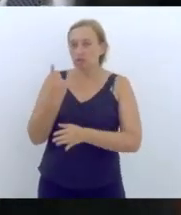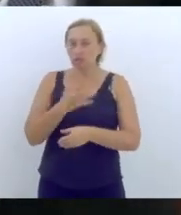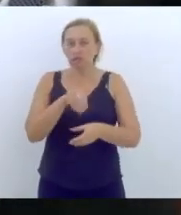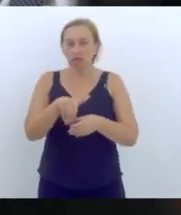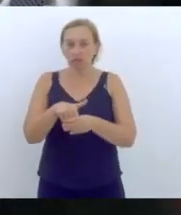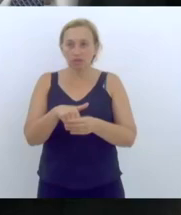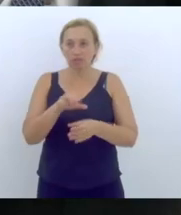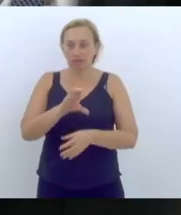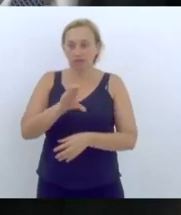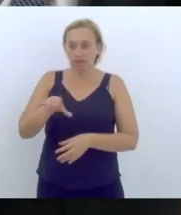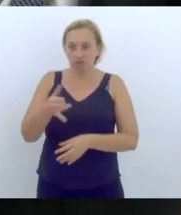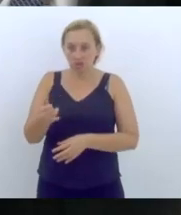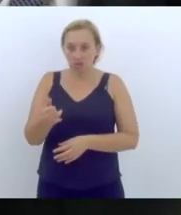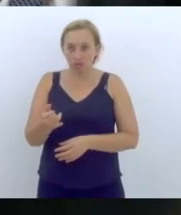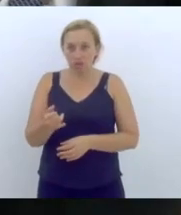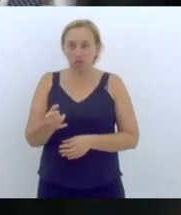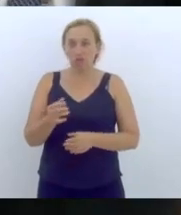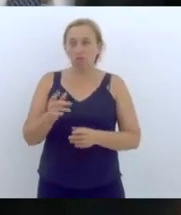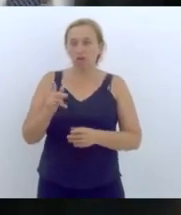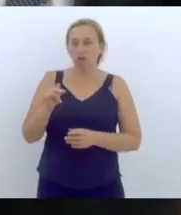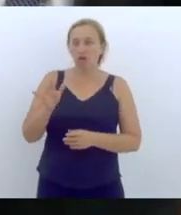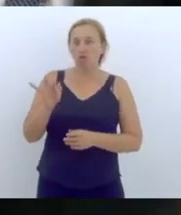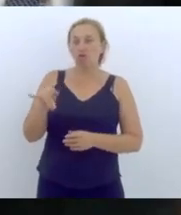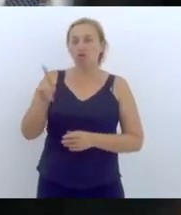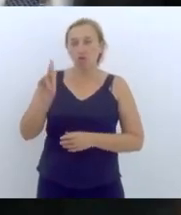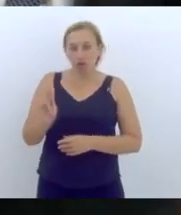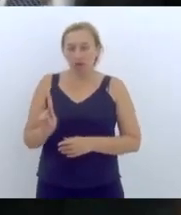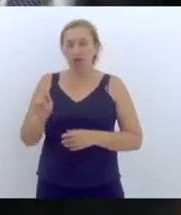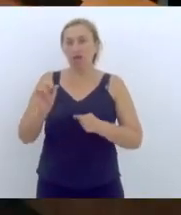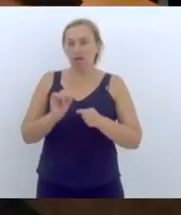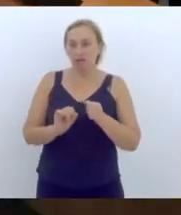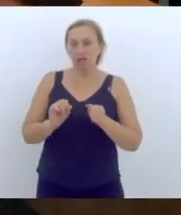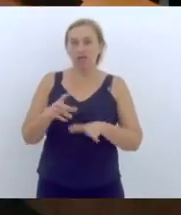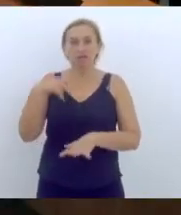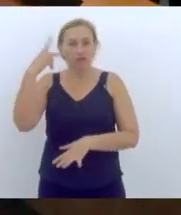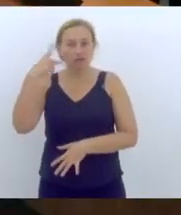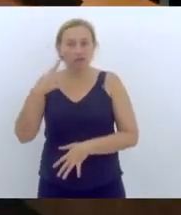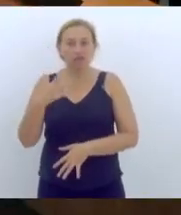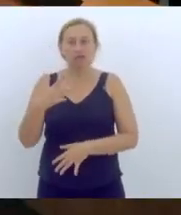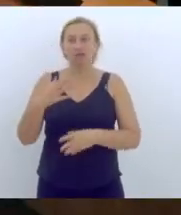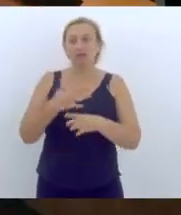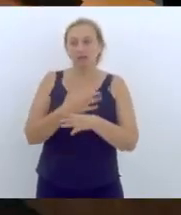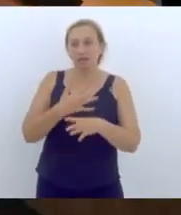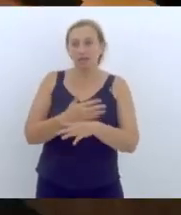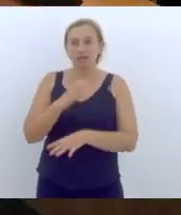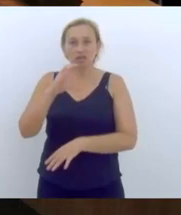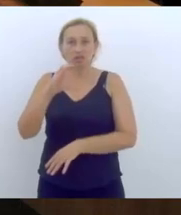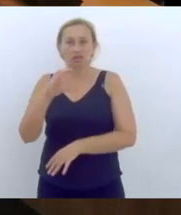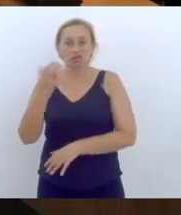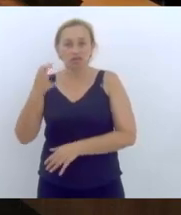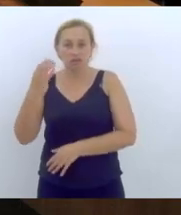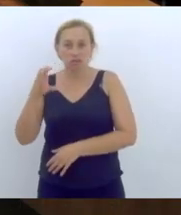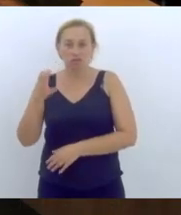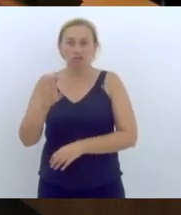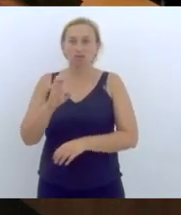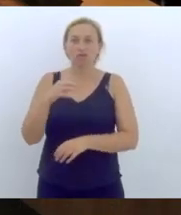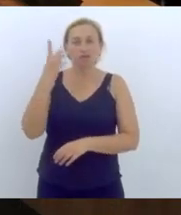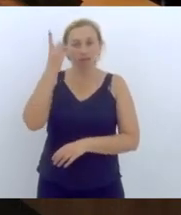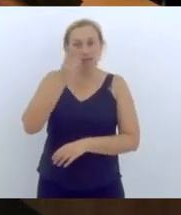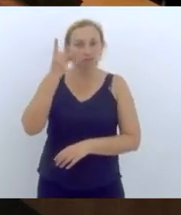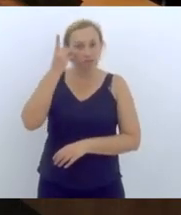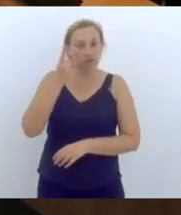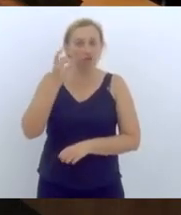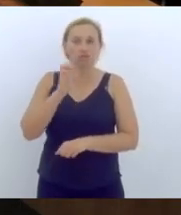CCJ sobre o funk que Vossa Excelência fez enquanto vereadora da cidade de Niterói, fez enquanto deputado estadual, e